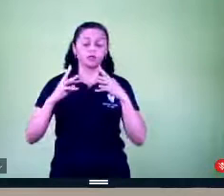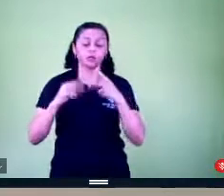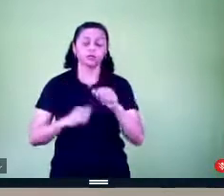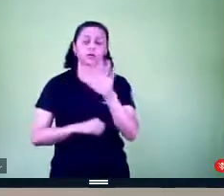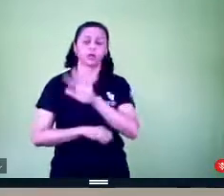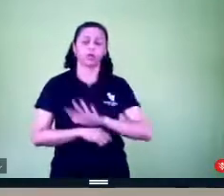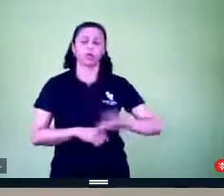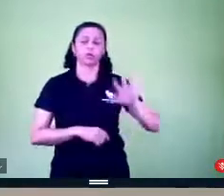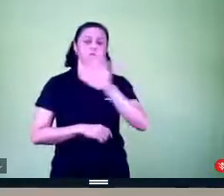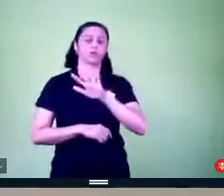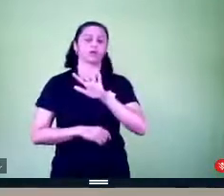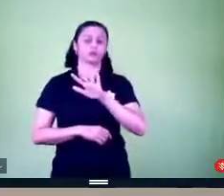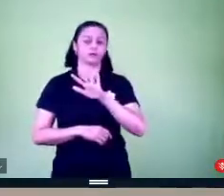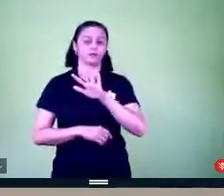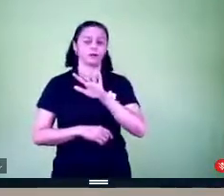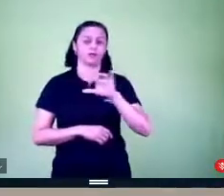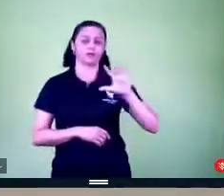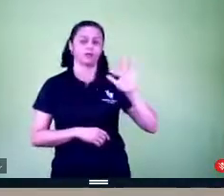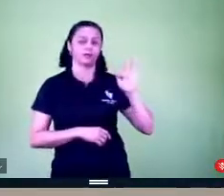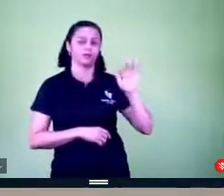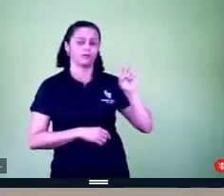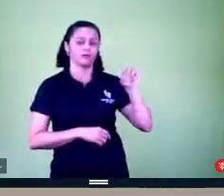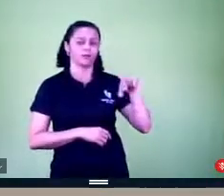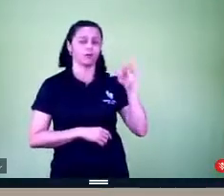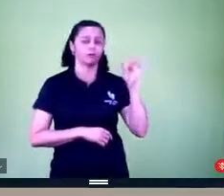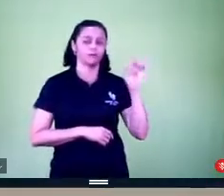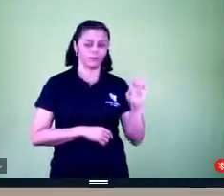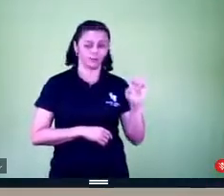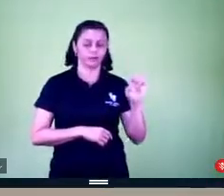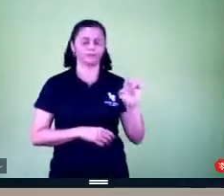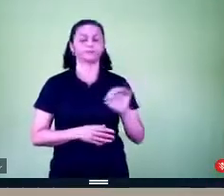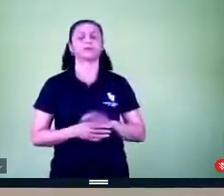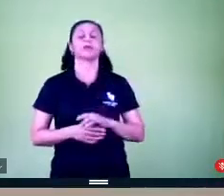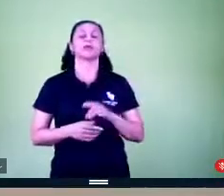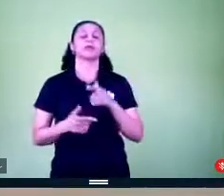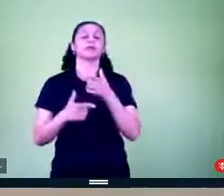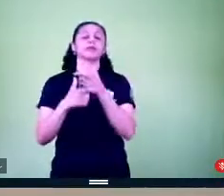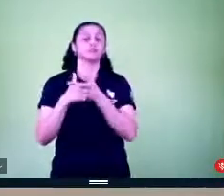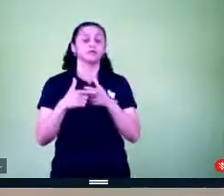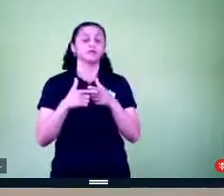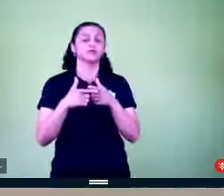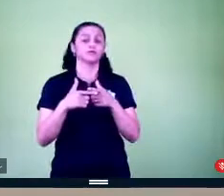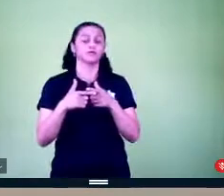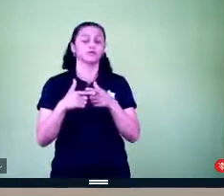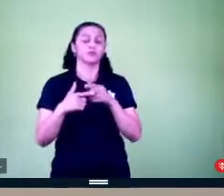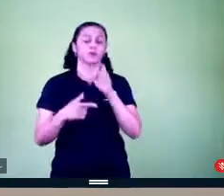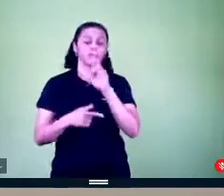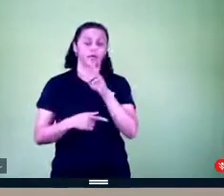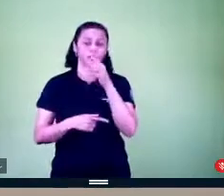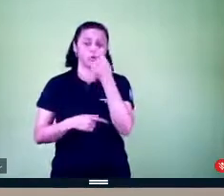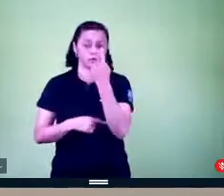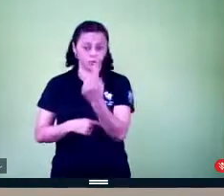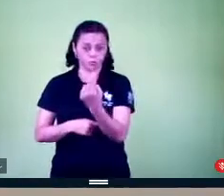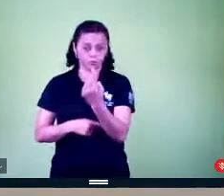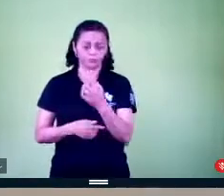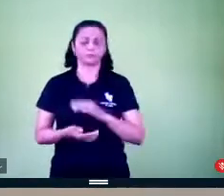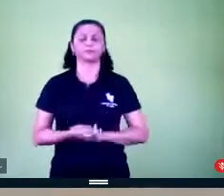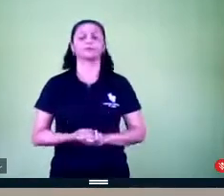por R1. Vou colocar até de uma cor diferente aqui para destacar bem. Tá? Esse R1 é esse R1 aqui.